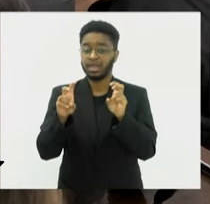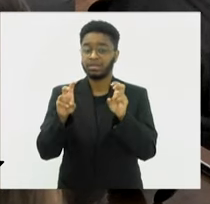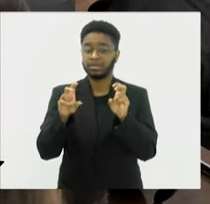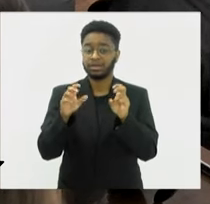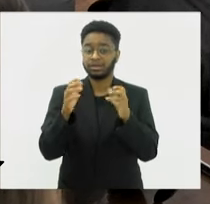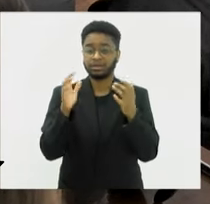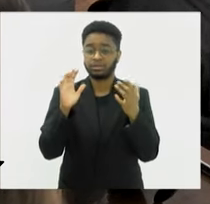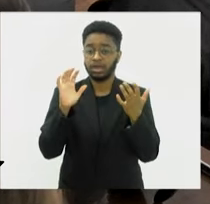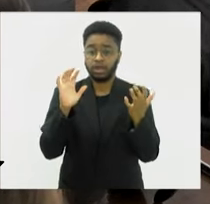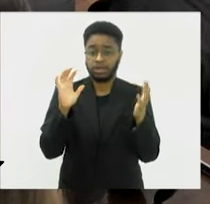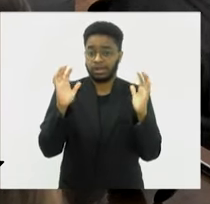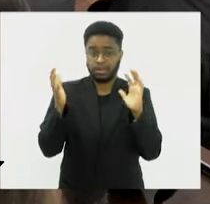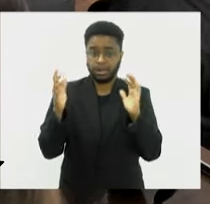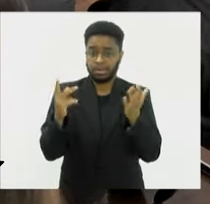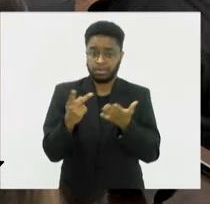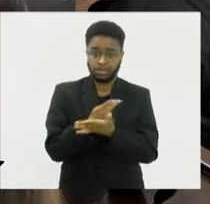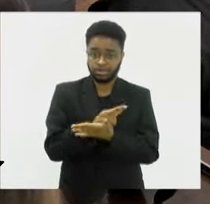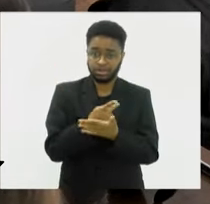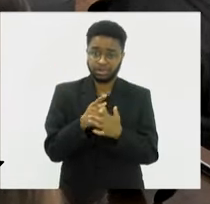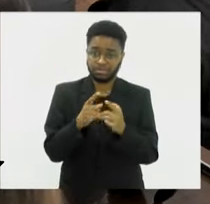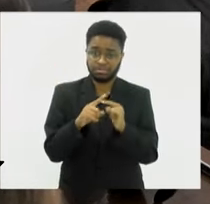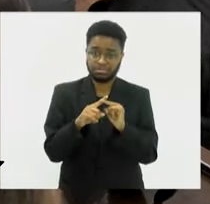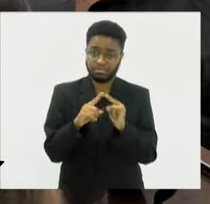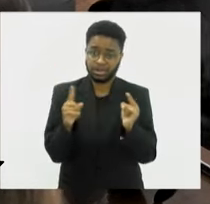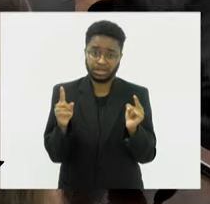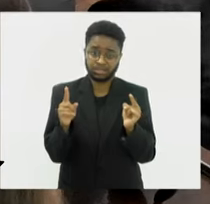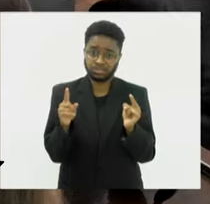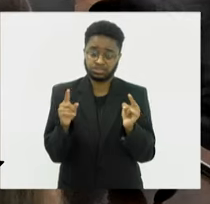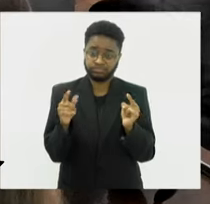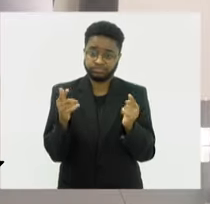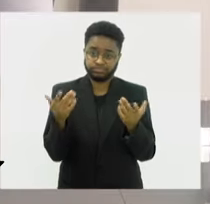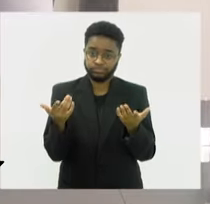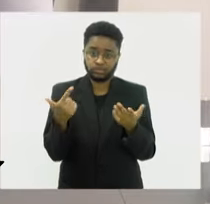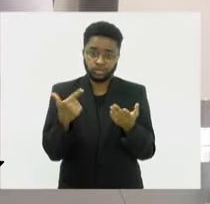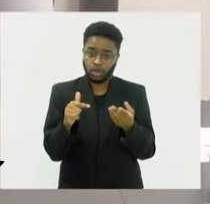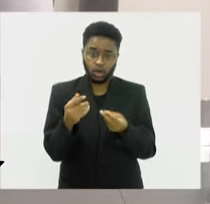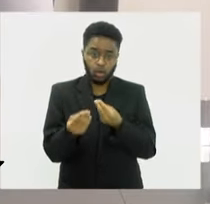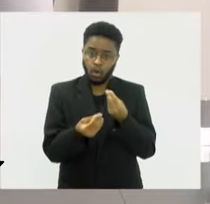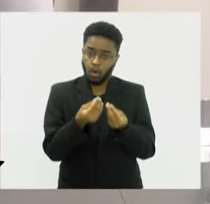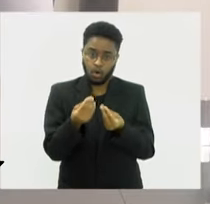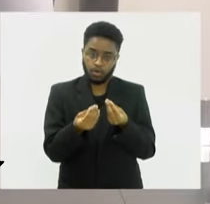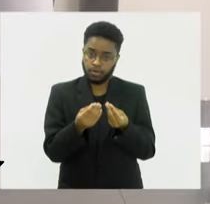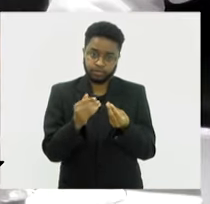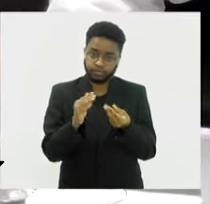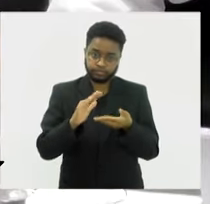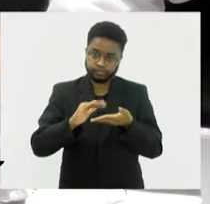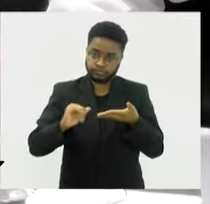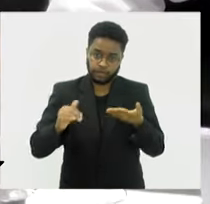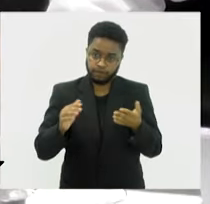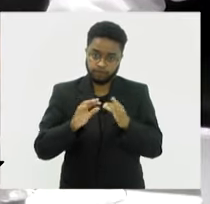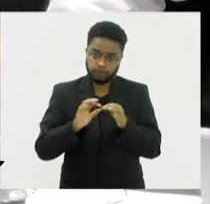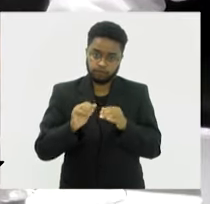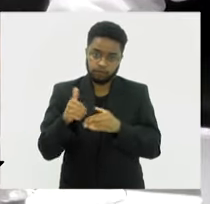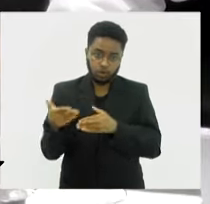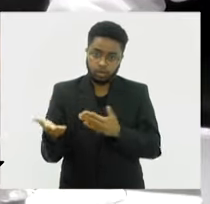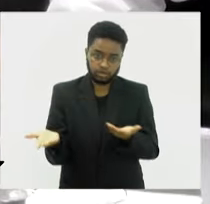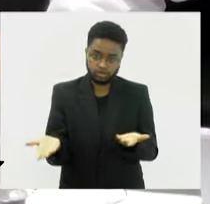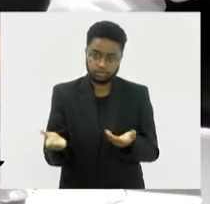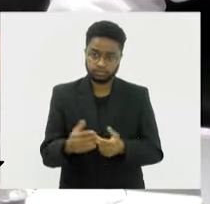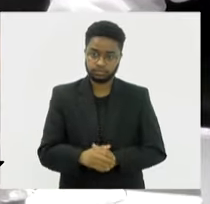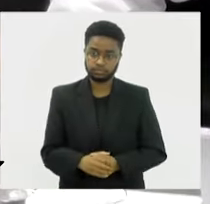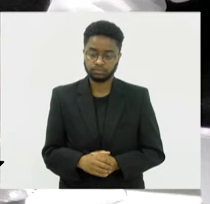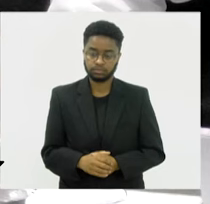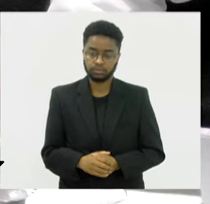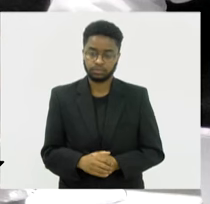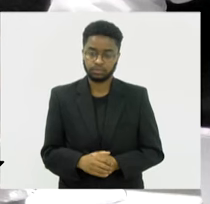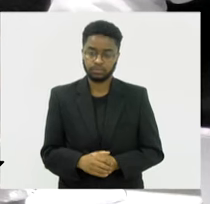fortuitos e força maior. Na realidade, os casos fortuitos e força maior estão excluídos do ordenamento federal. Exatamente. Da Constituição, mas, do Código Civil.